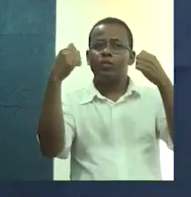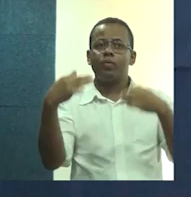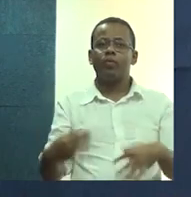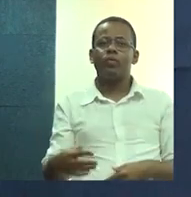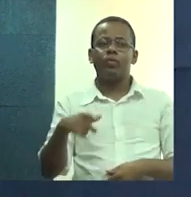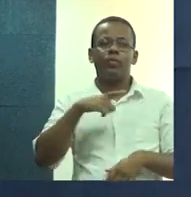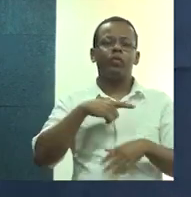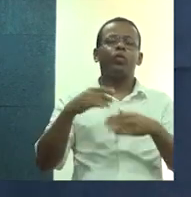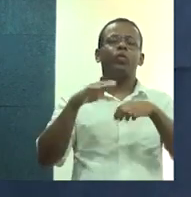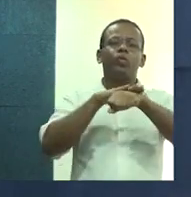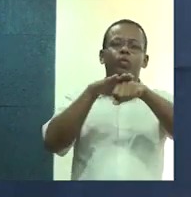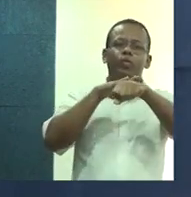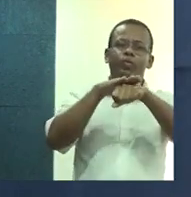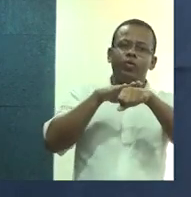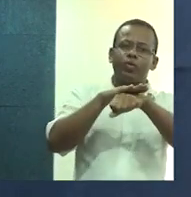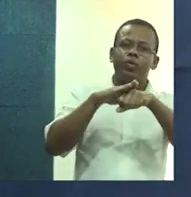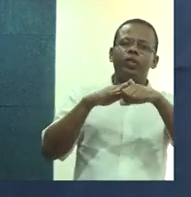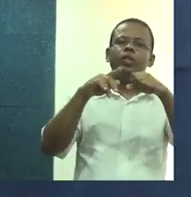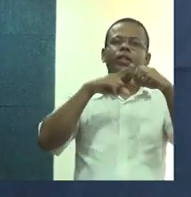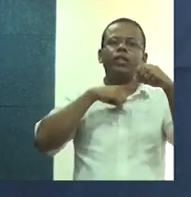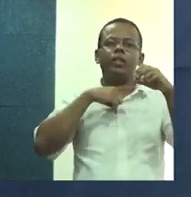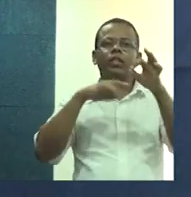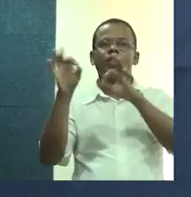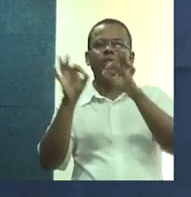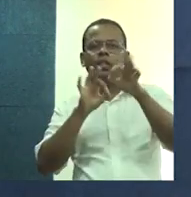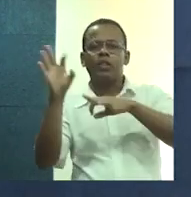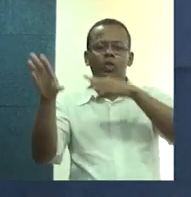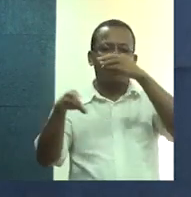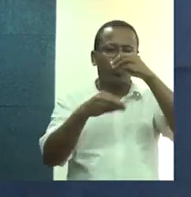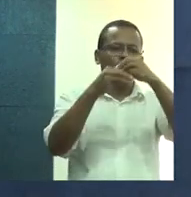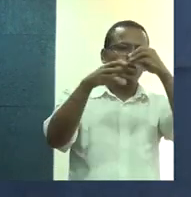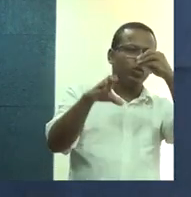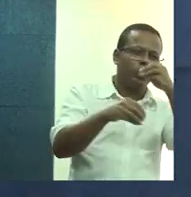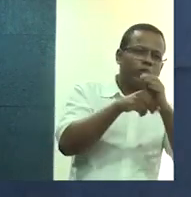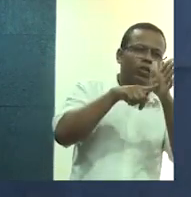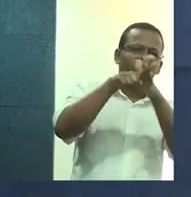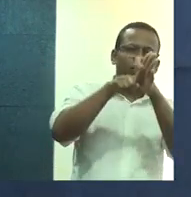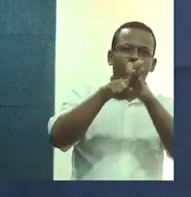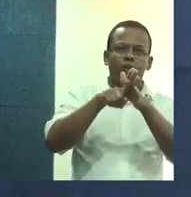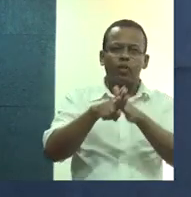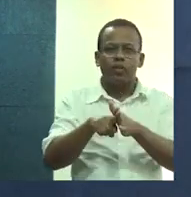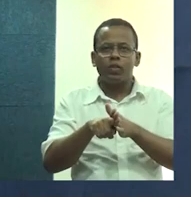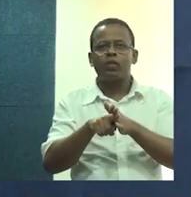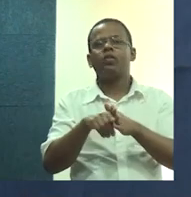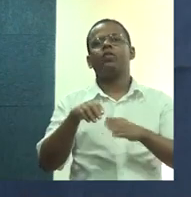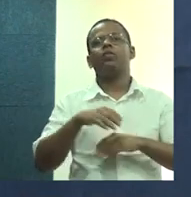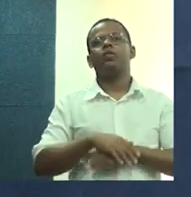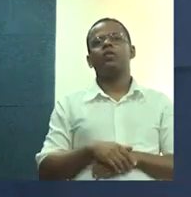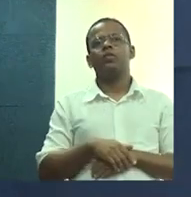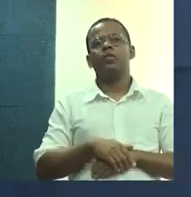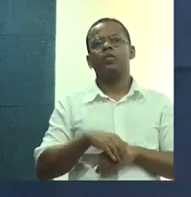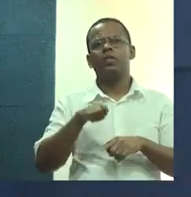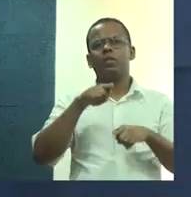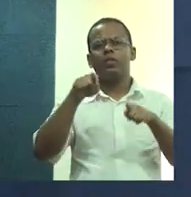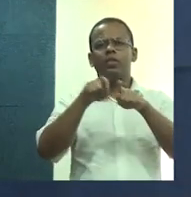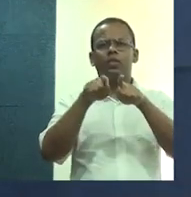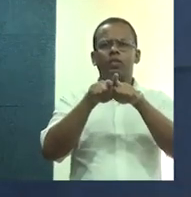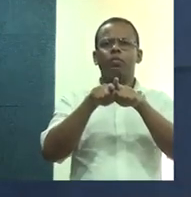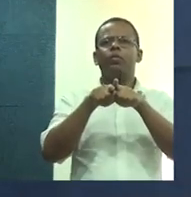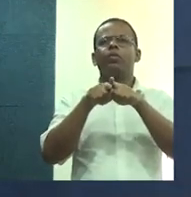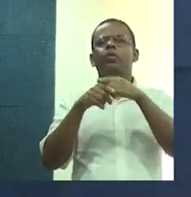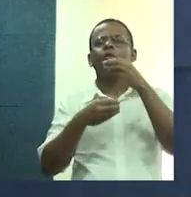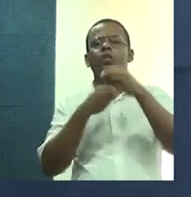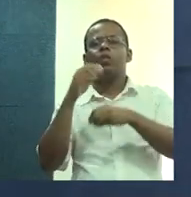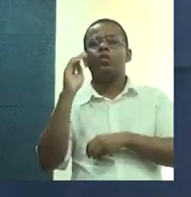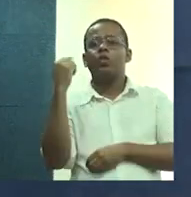já tem tido um diálogo Estreito com o IBGE pra gente revisar atualizar isso a partir da revisão do ciência atualizar inclusive nomenclatura